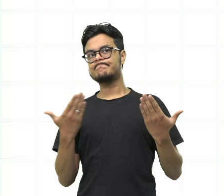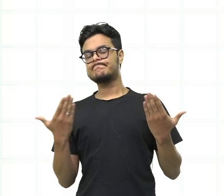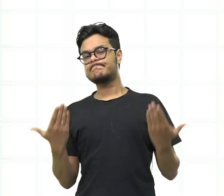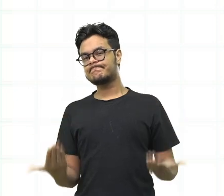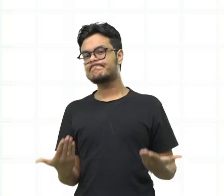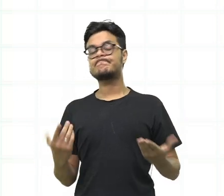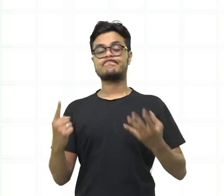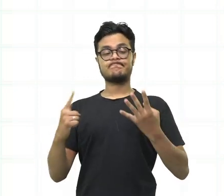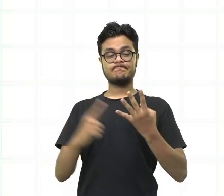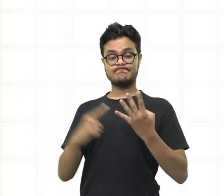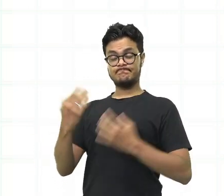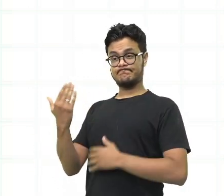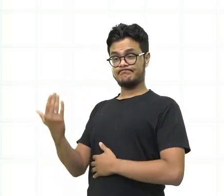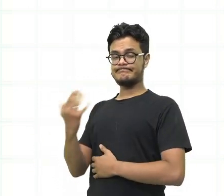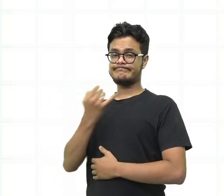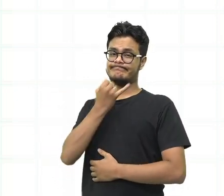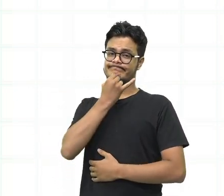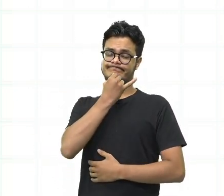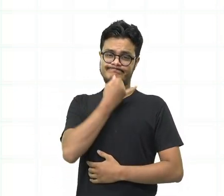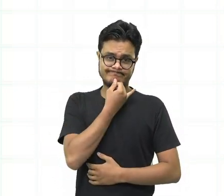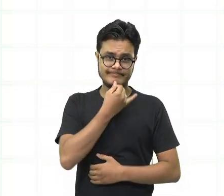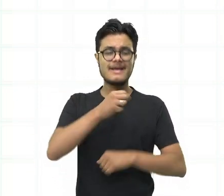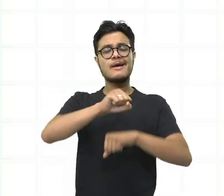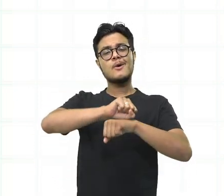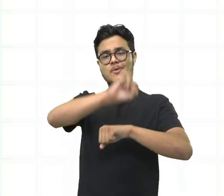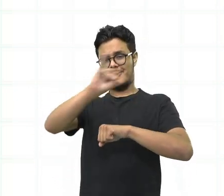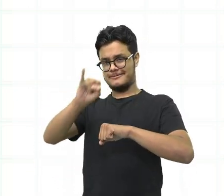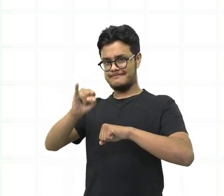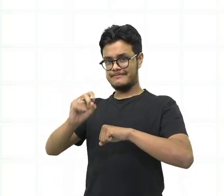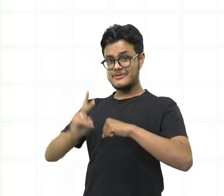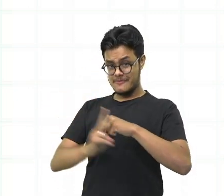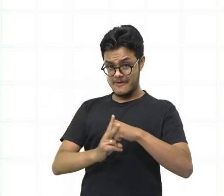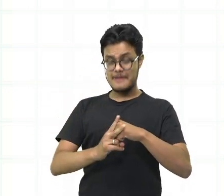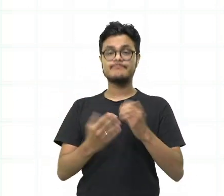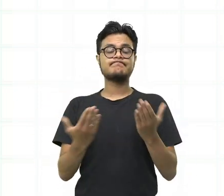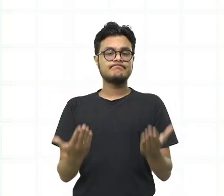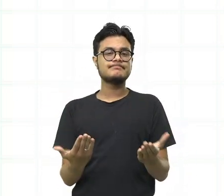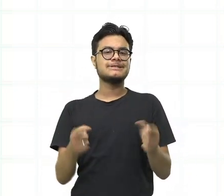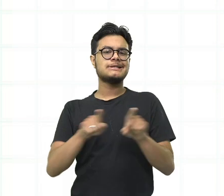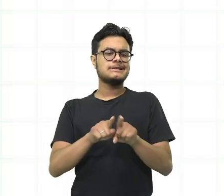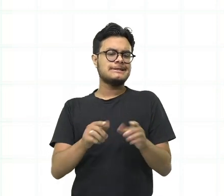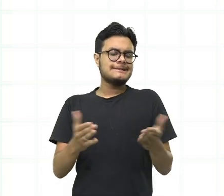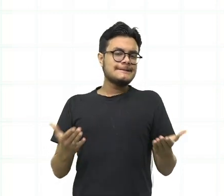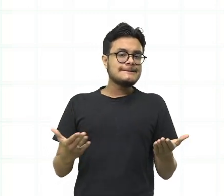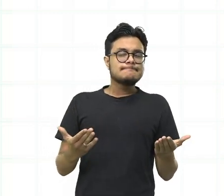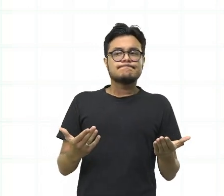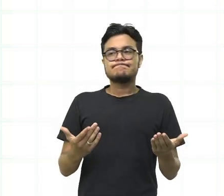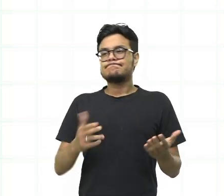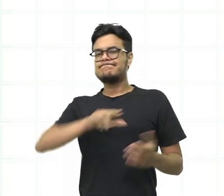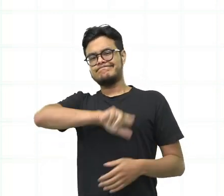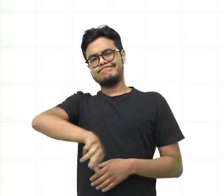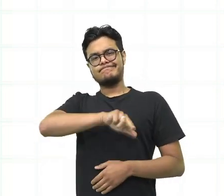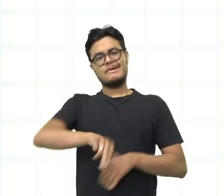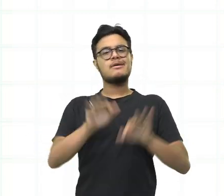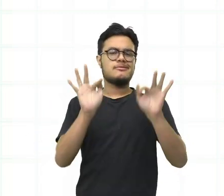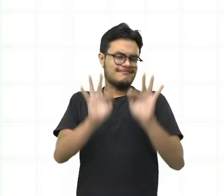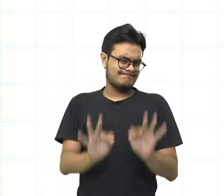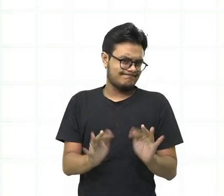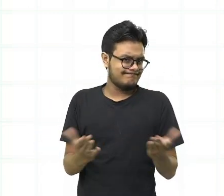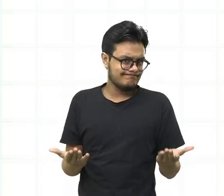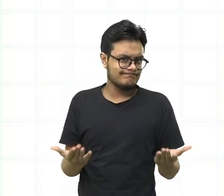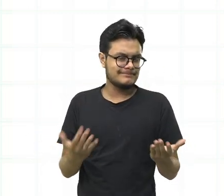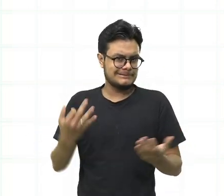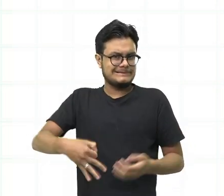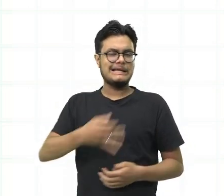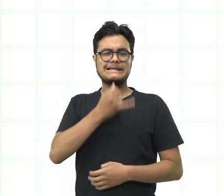Infelizmente também é um advérbio e que ele vai dizer o quê? Que tá com infelicidade, de modo